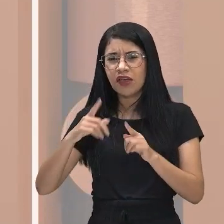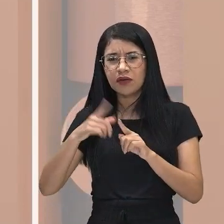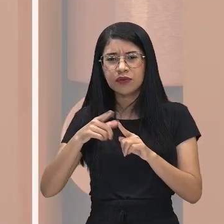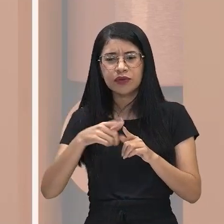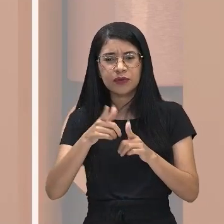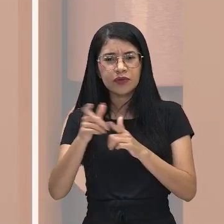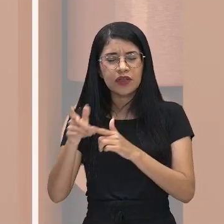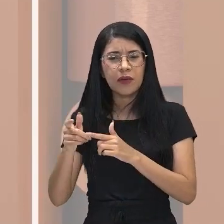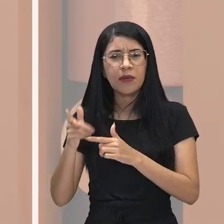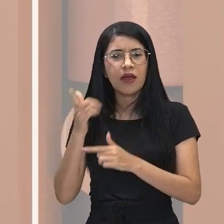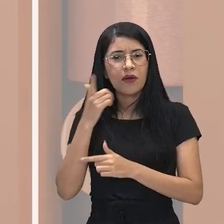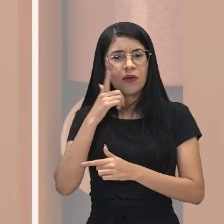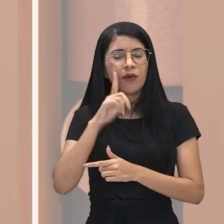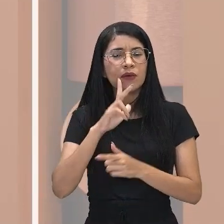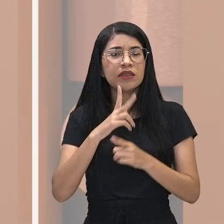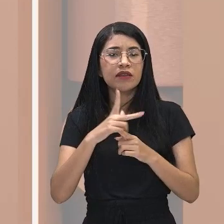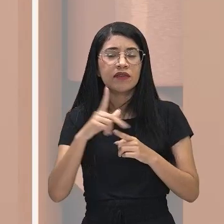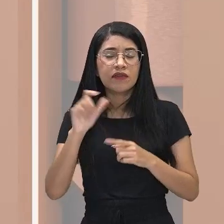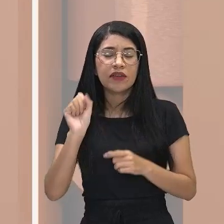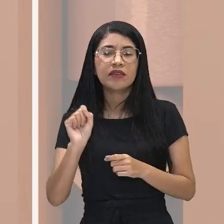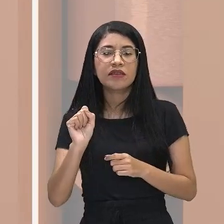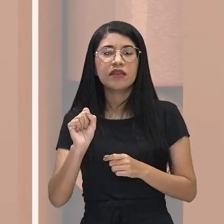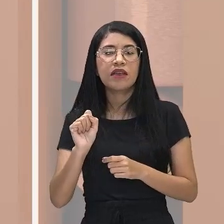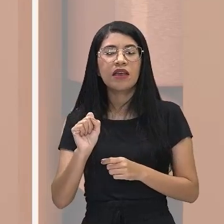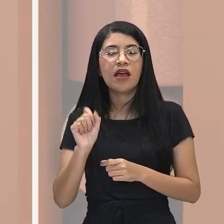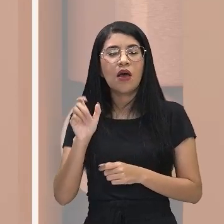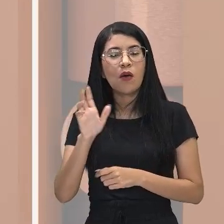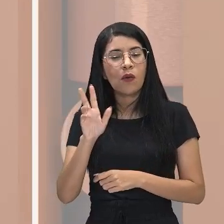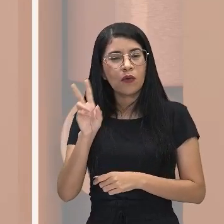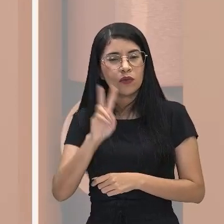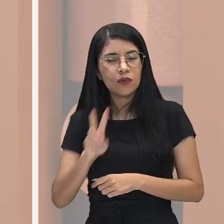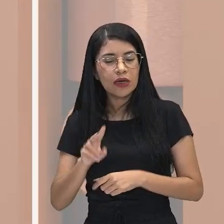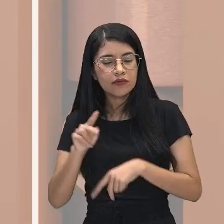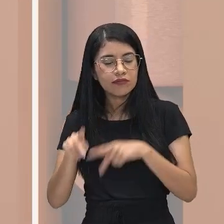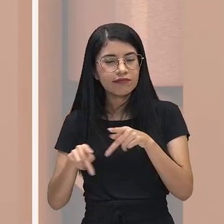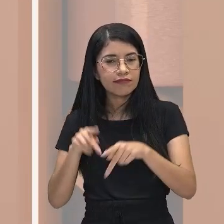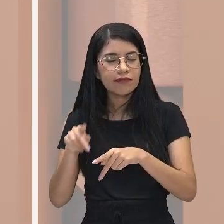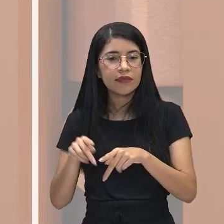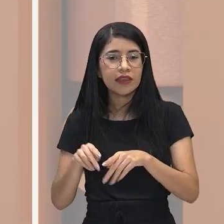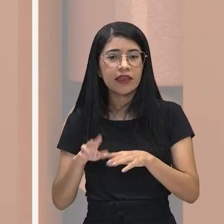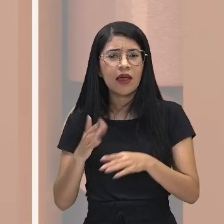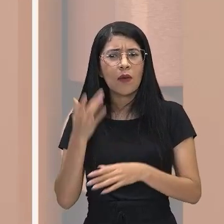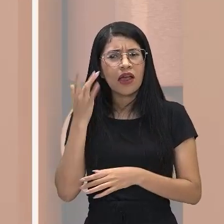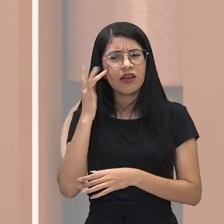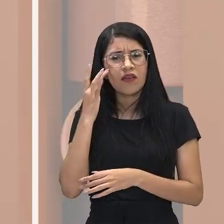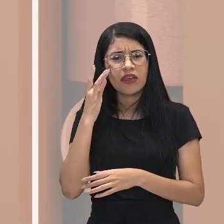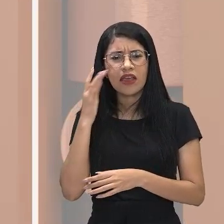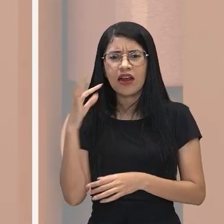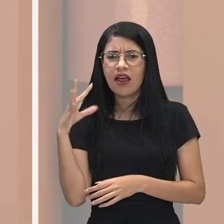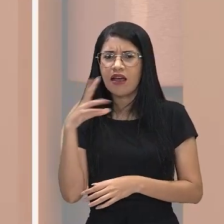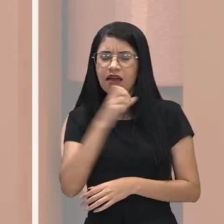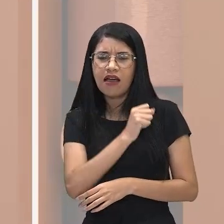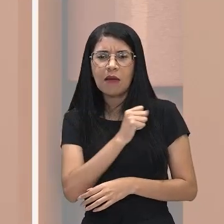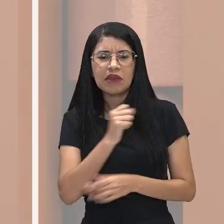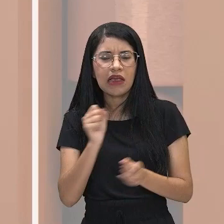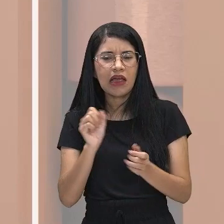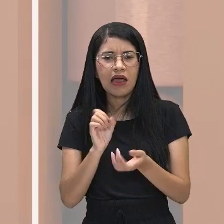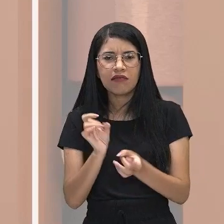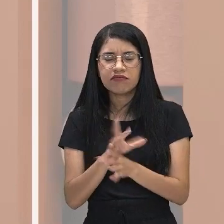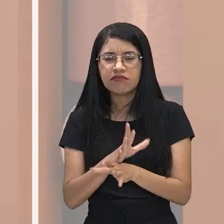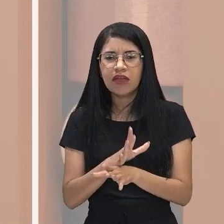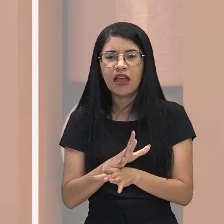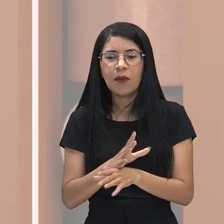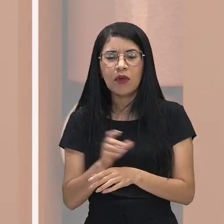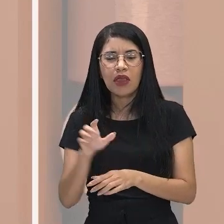vencer os Vietcongs. Imaginavam então que seria uma guerra rápida, né, gente? Um país ali pequeno, como